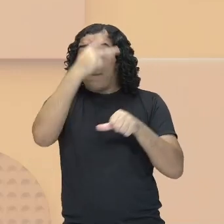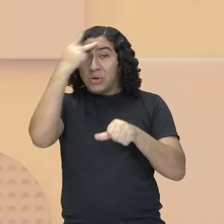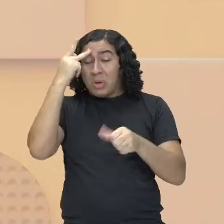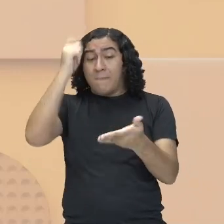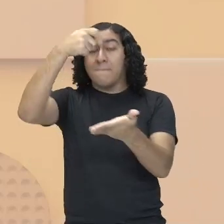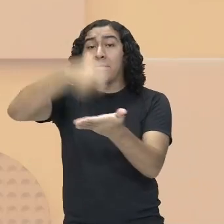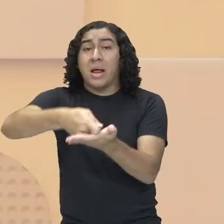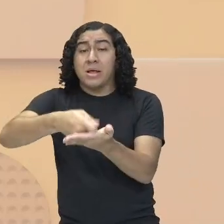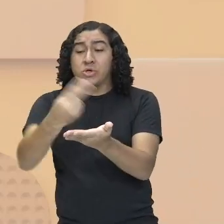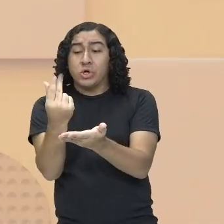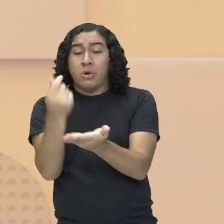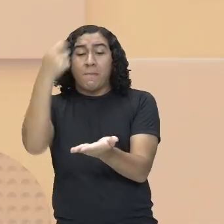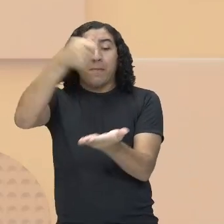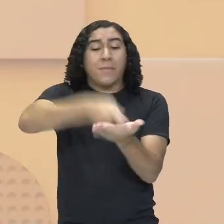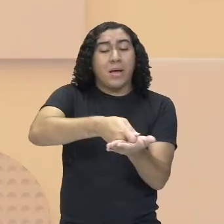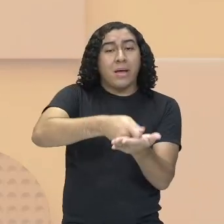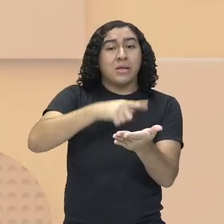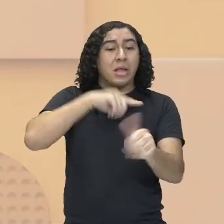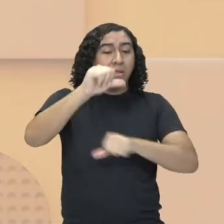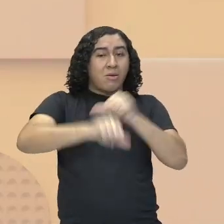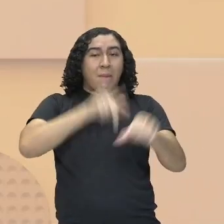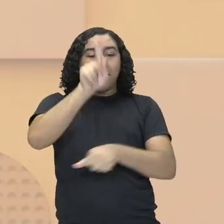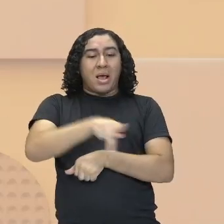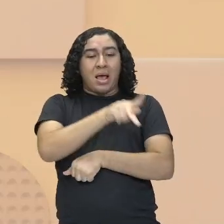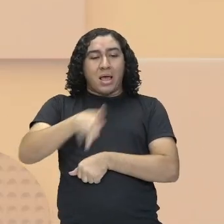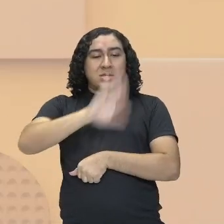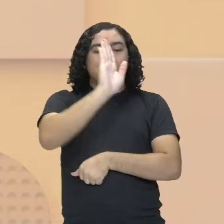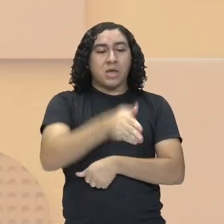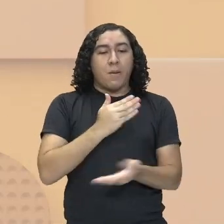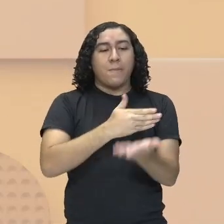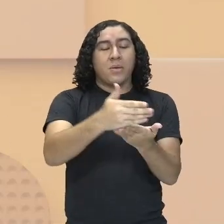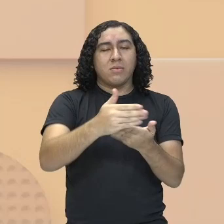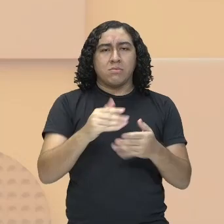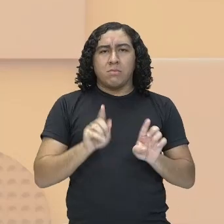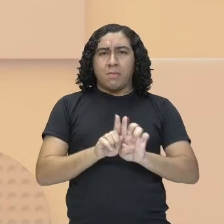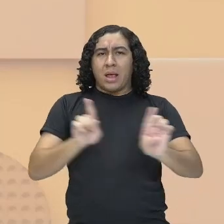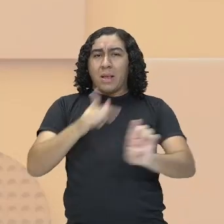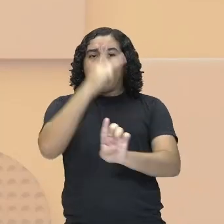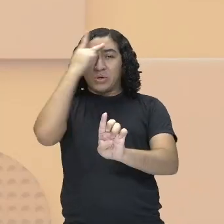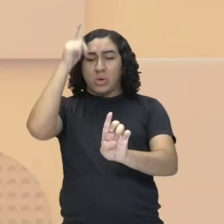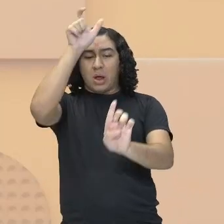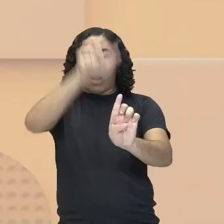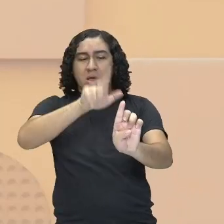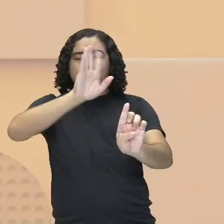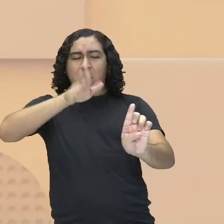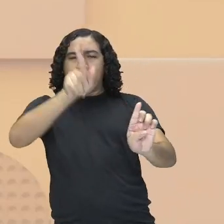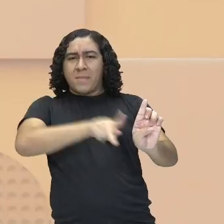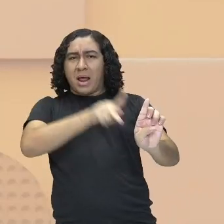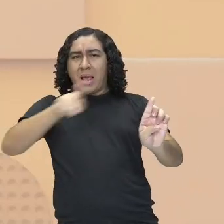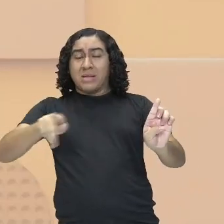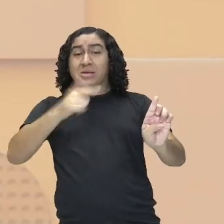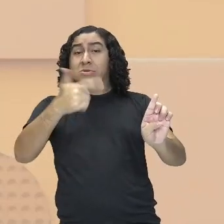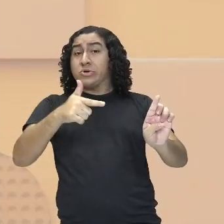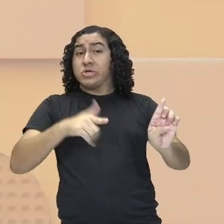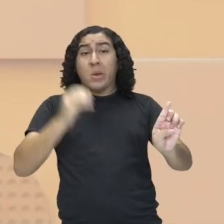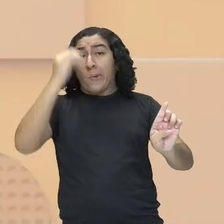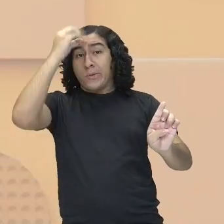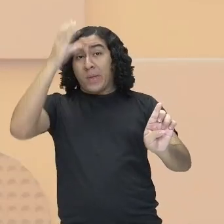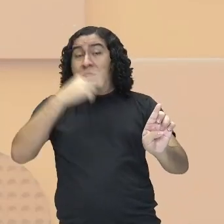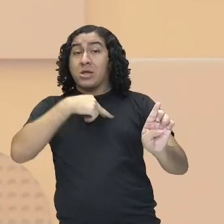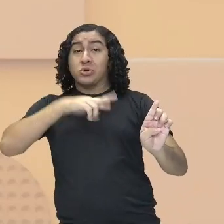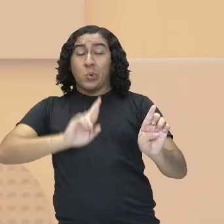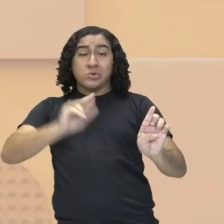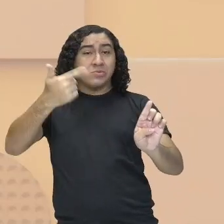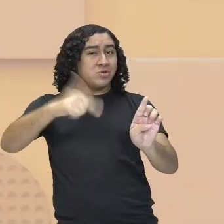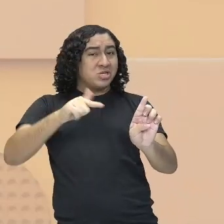tornava padre. Porém, essa pessoa que se tornava padre não tinha nenhum conhecimento religioso, não tinha nenhum